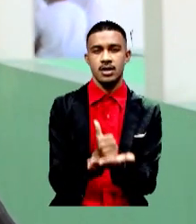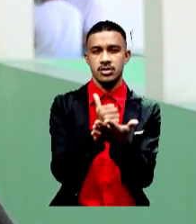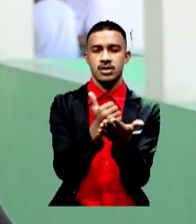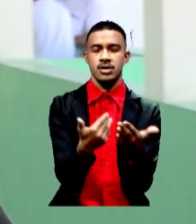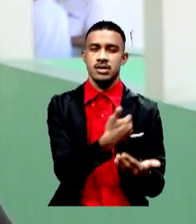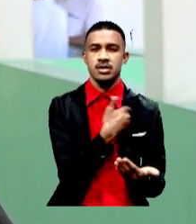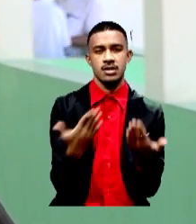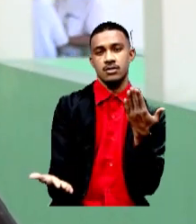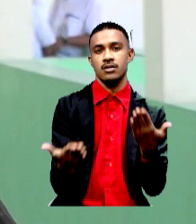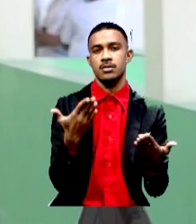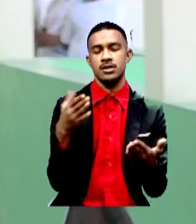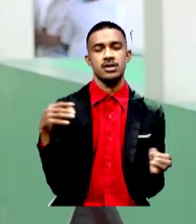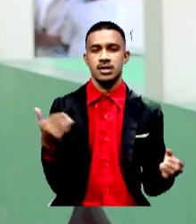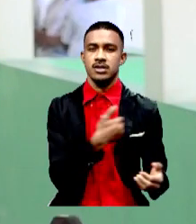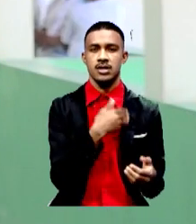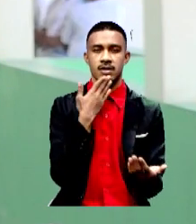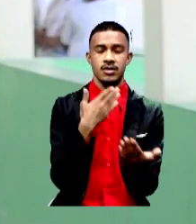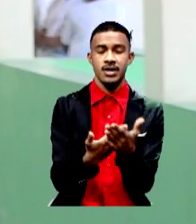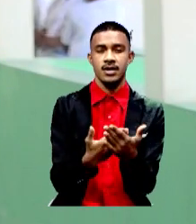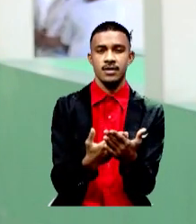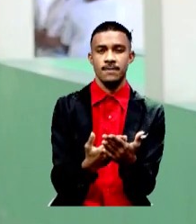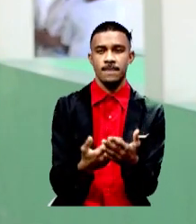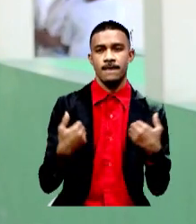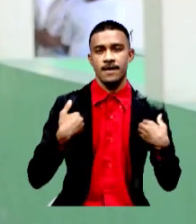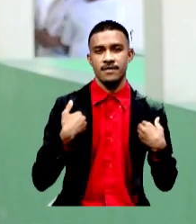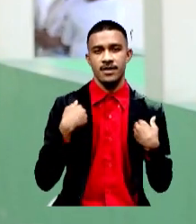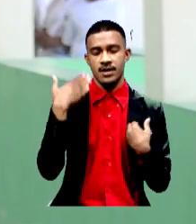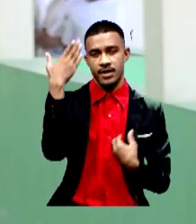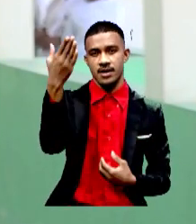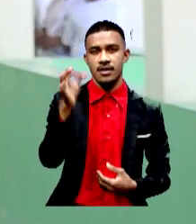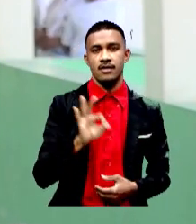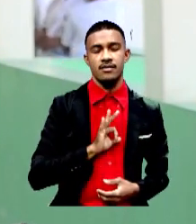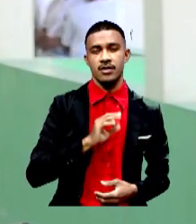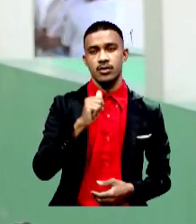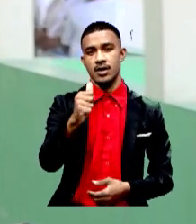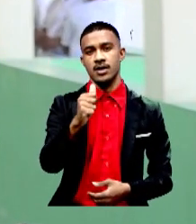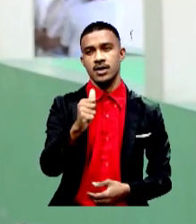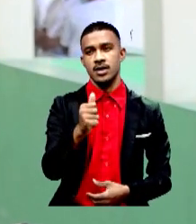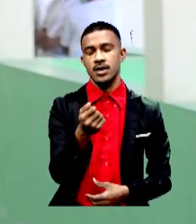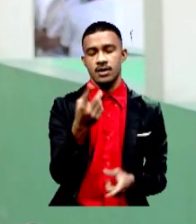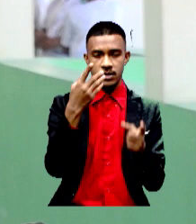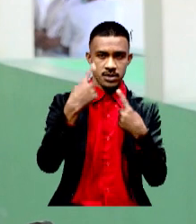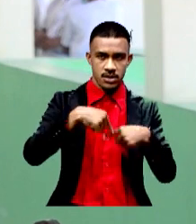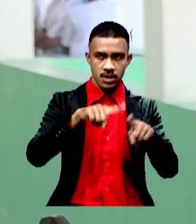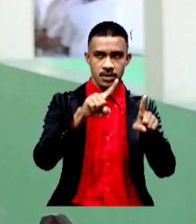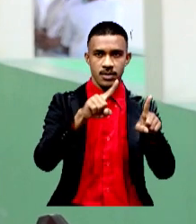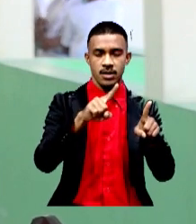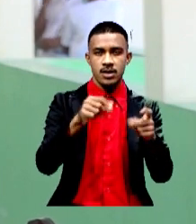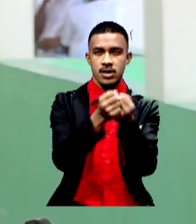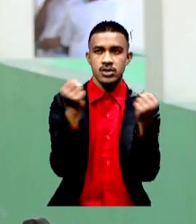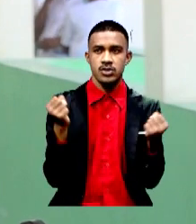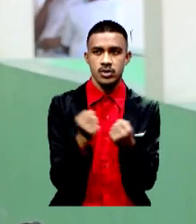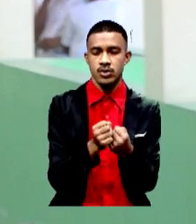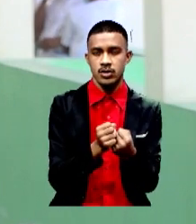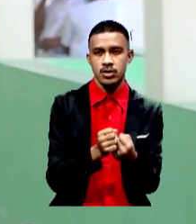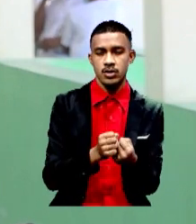senti ka nisira ako diaglos. Iha, hindi iha fatwahin siya. Are fatwahin, saba. Ami suka kasabi, daya